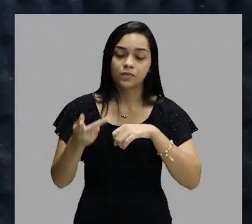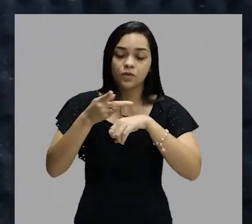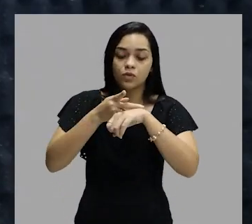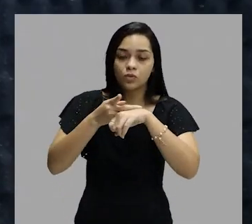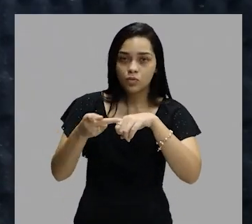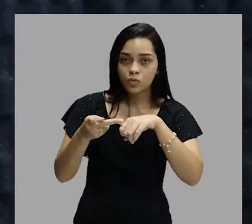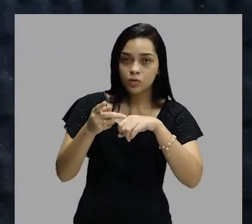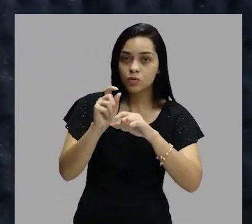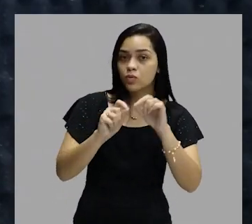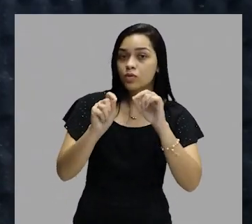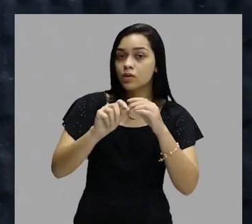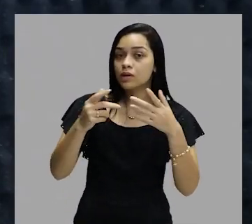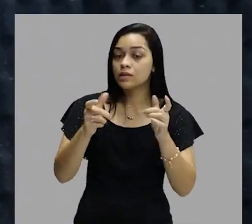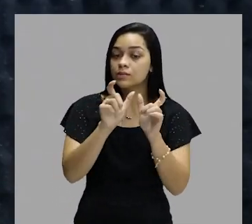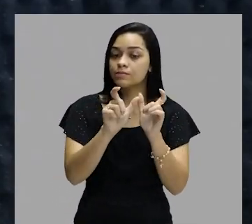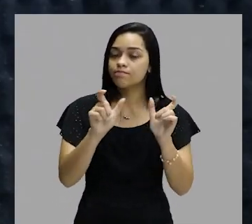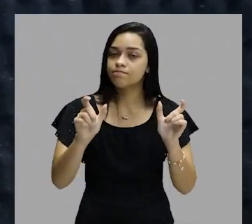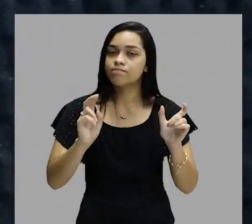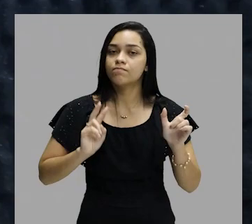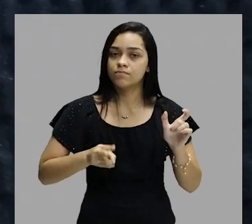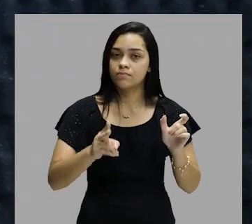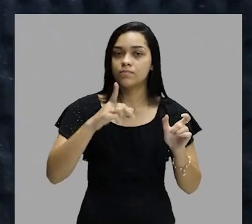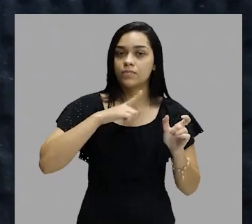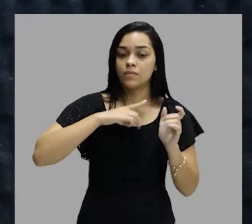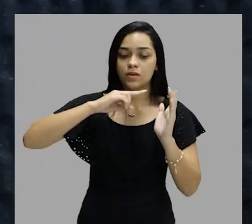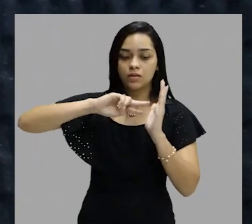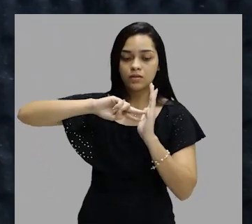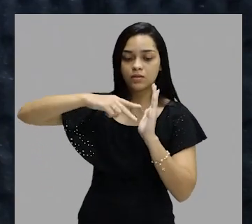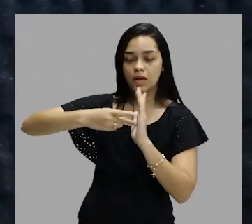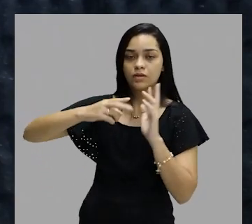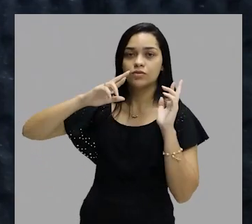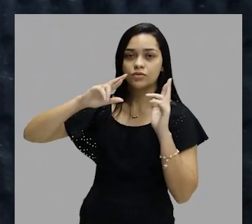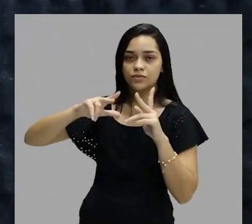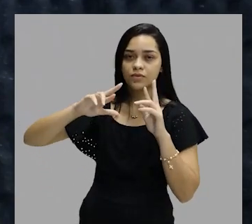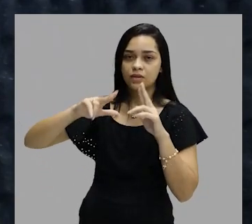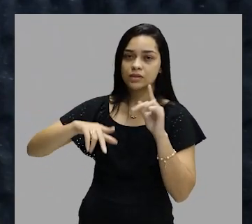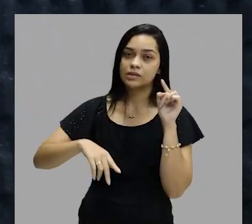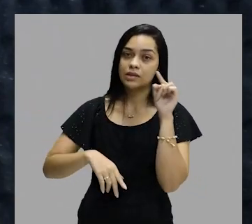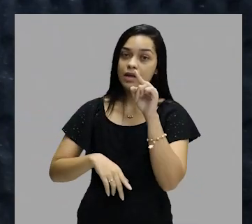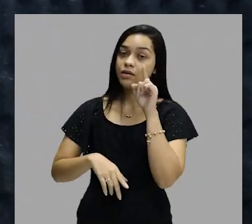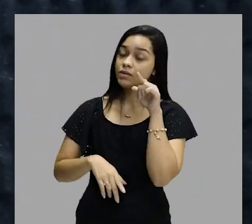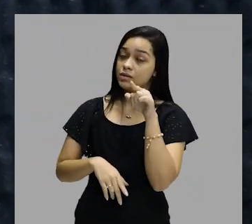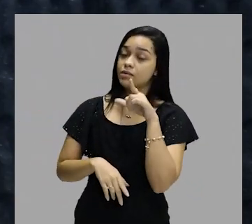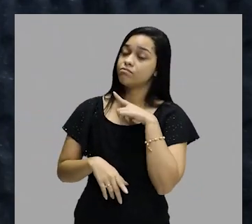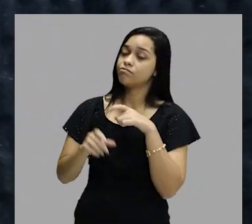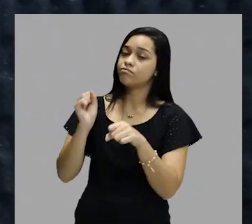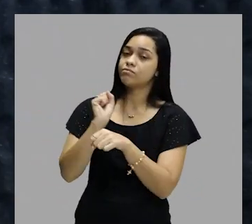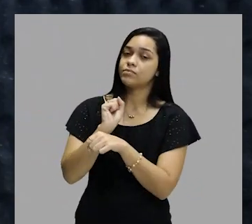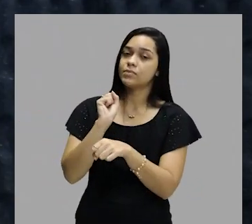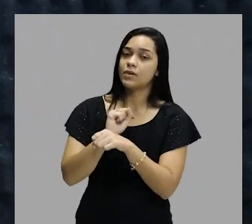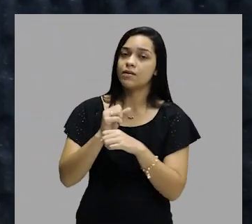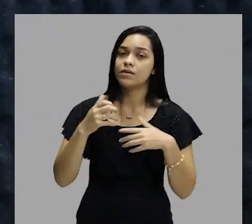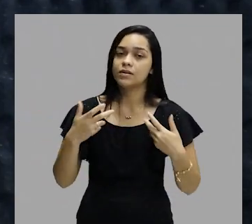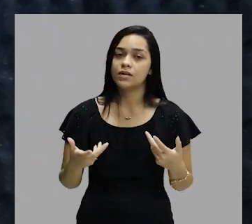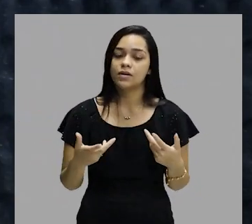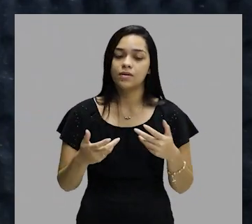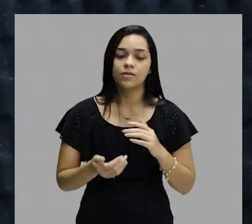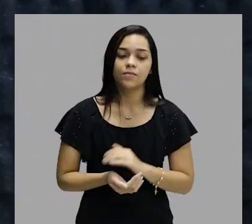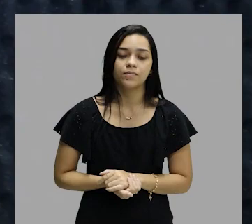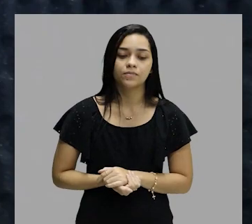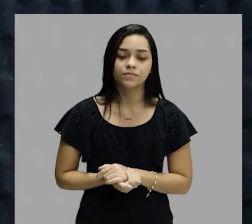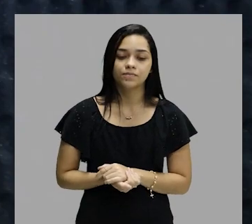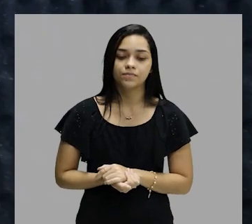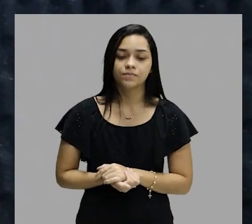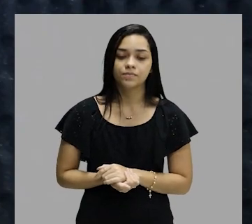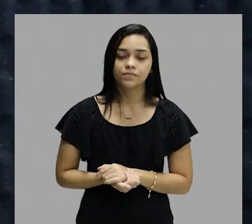puros são aquelas palavras que sempre têm um significado diferente daquela que você esperava. Então, present a totally